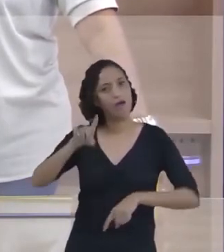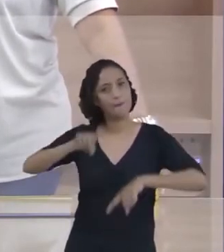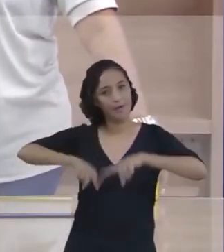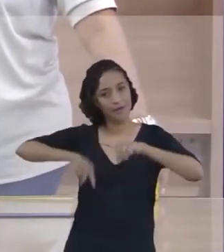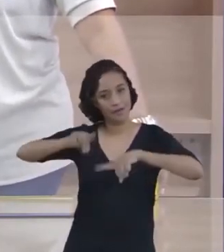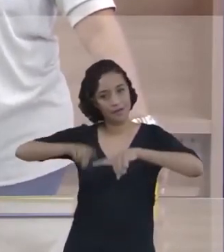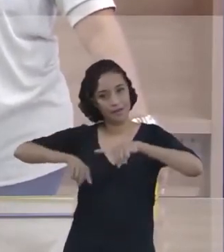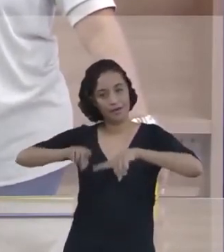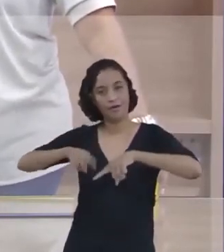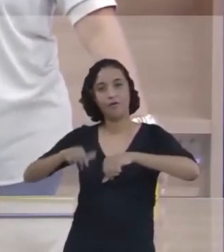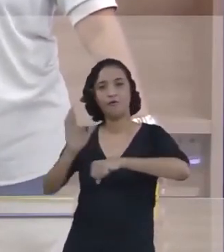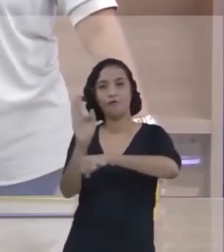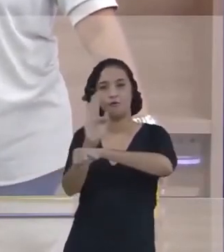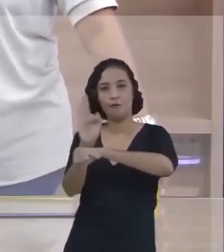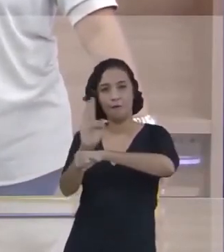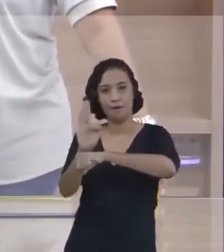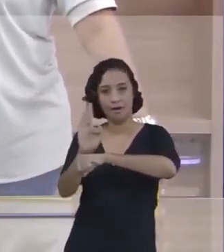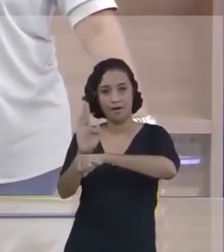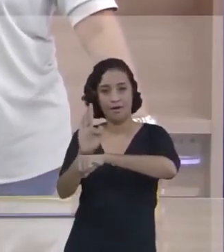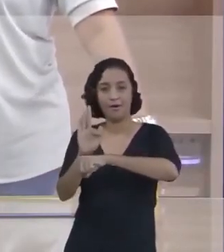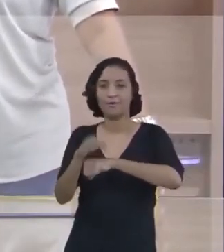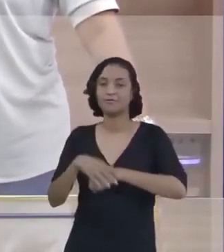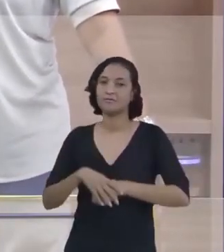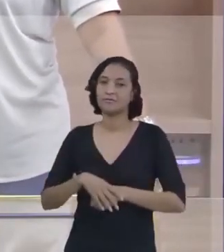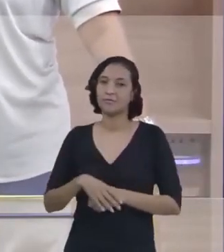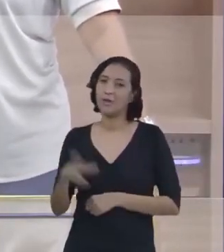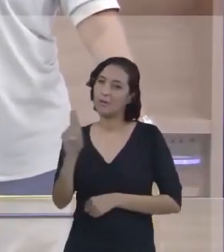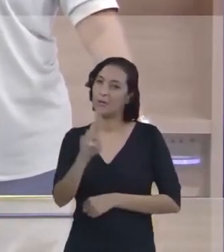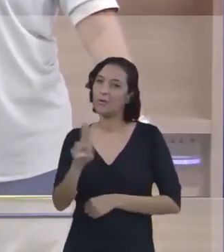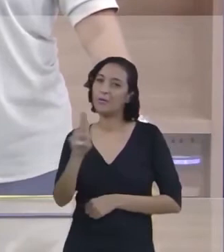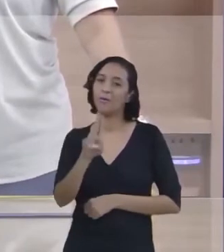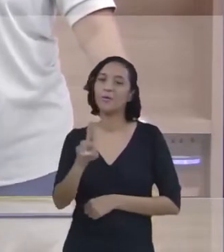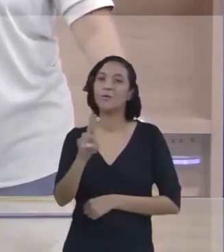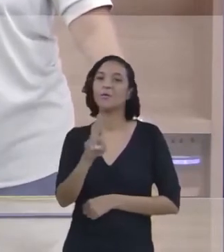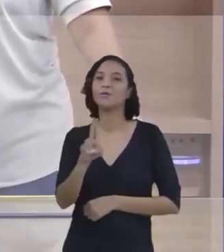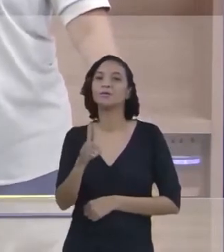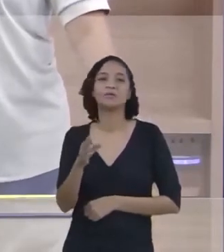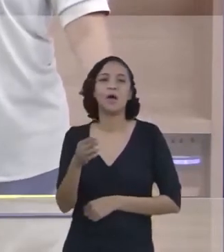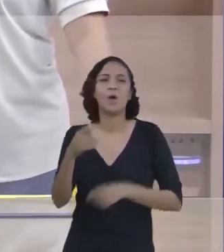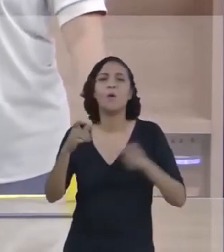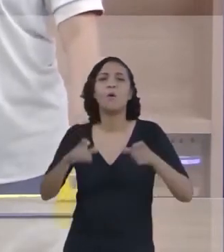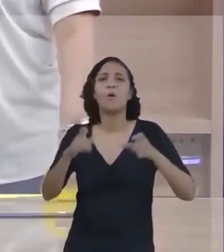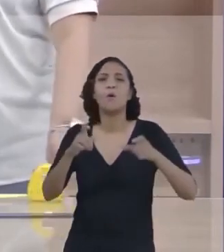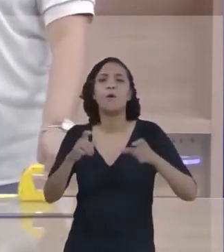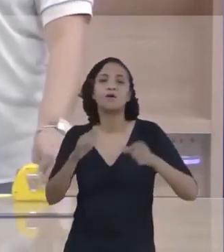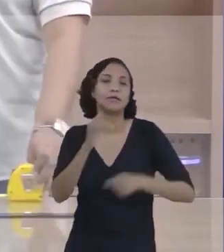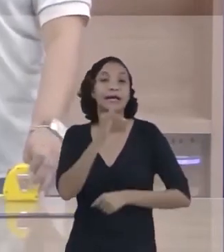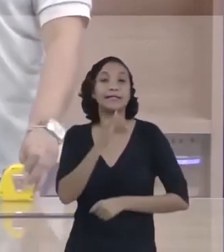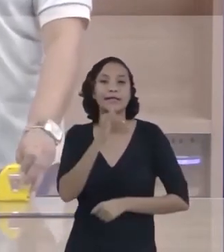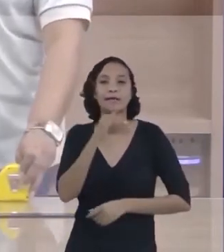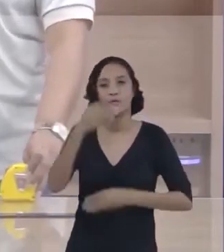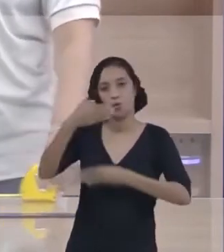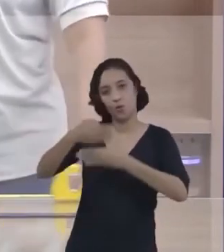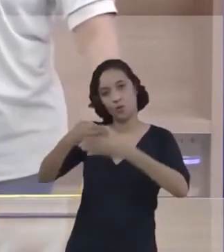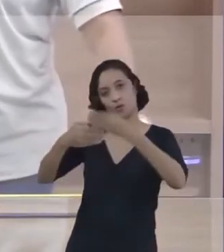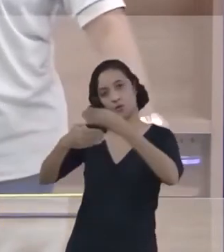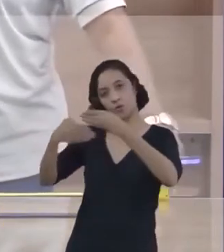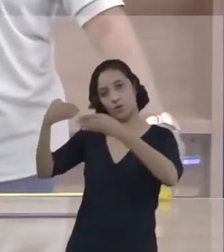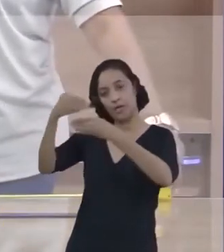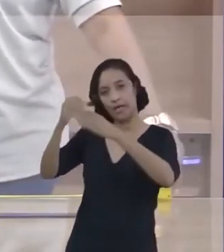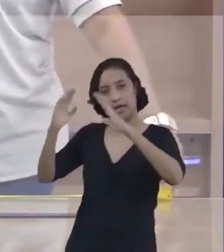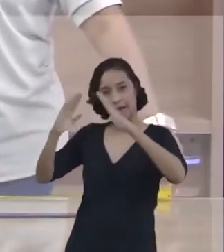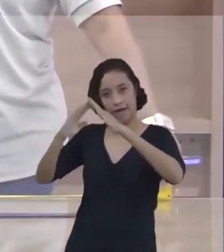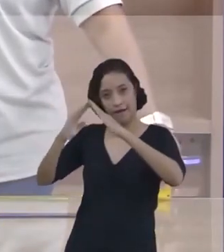instrumento convencional. É muito utilizado quando se vai construir uma casa,